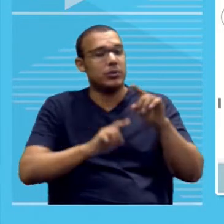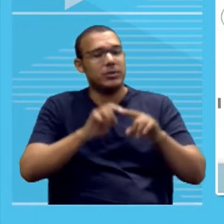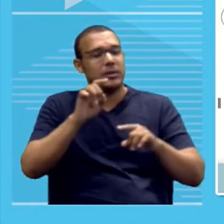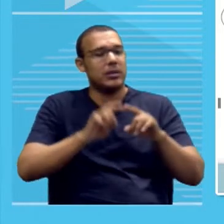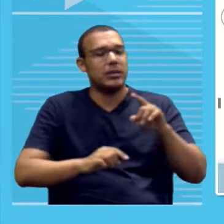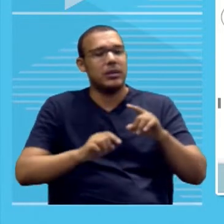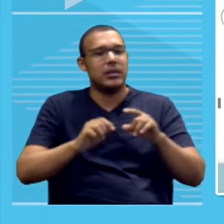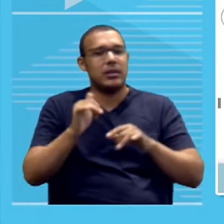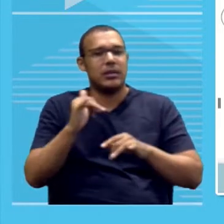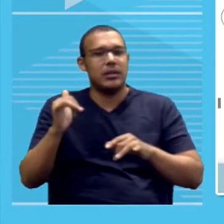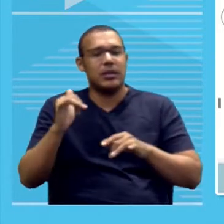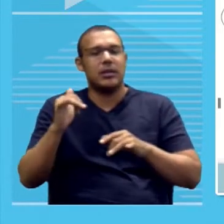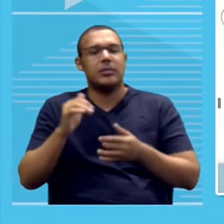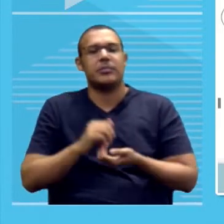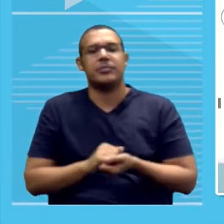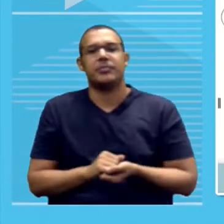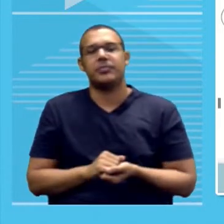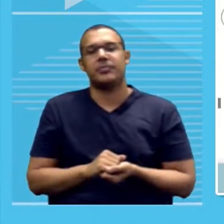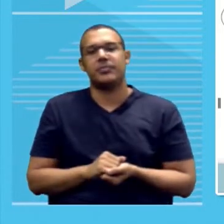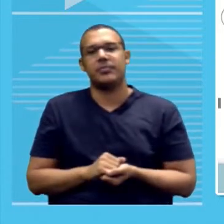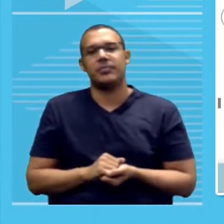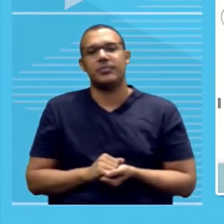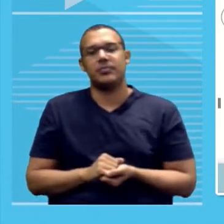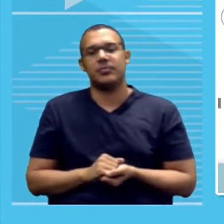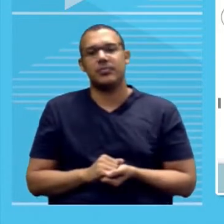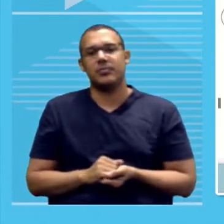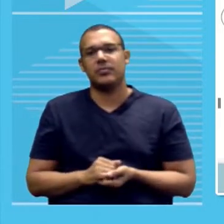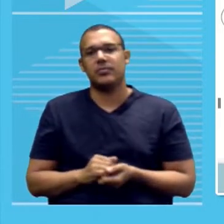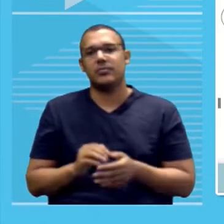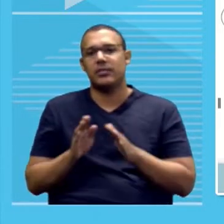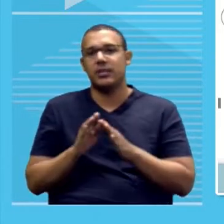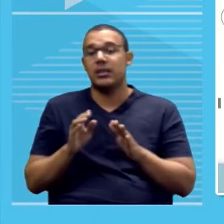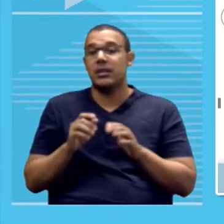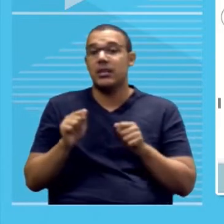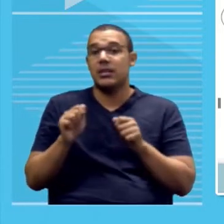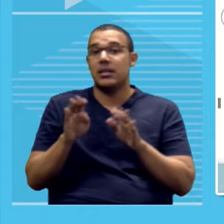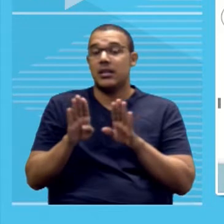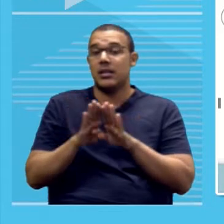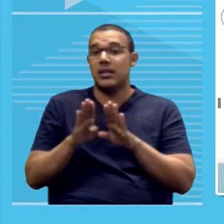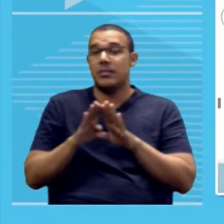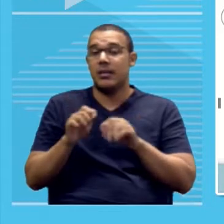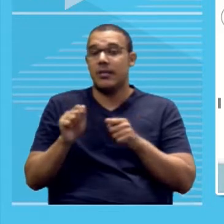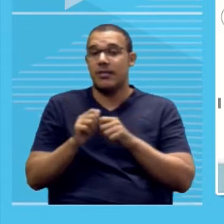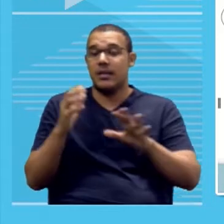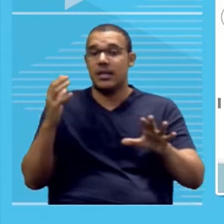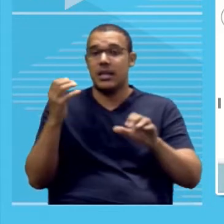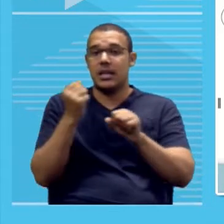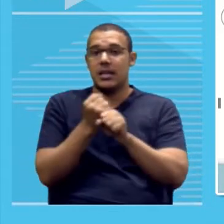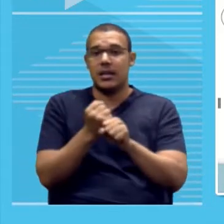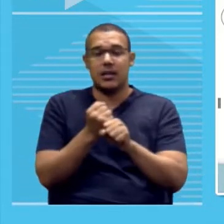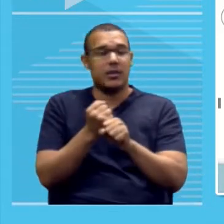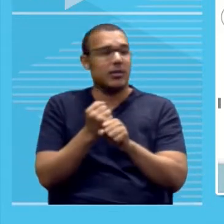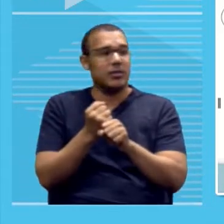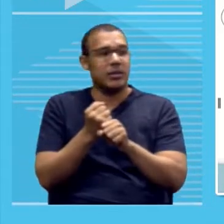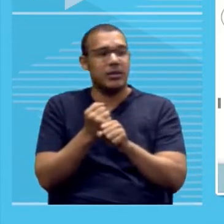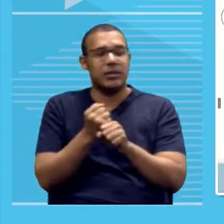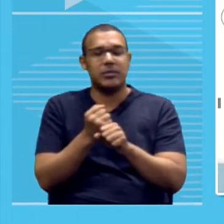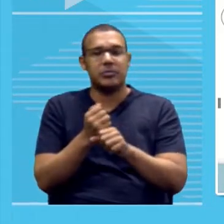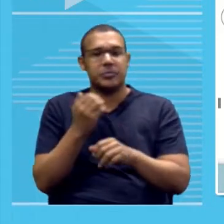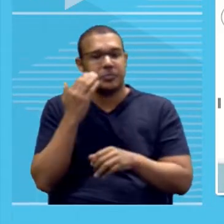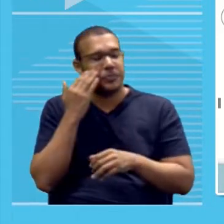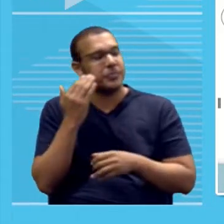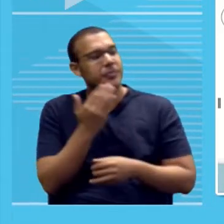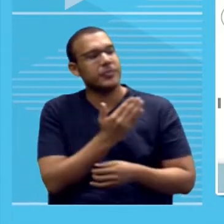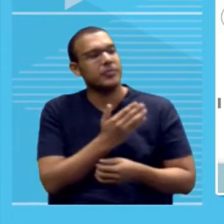eletrônicos do que outros, certo? E realizar cálculos da tensão elétrica, resistência e intensidade de